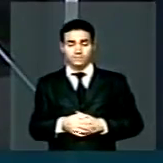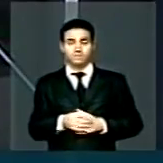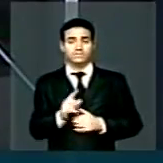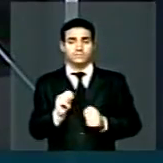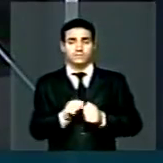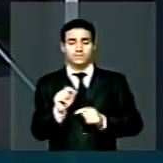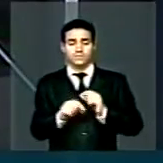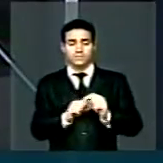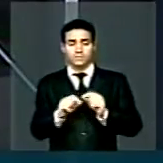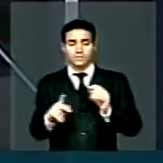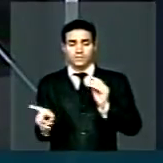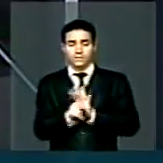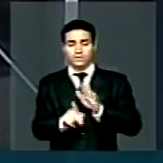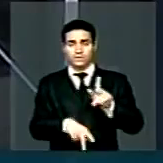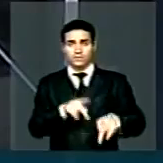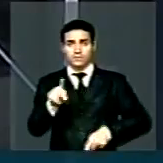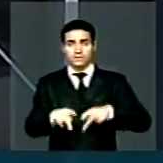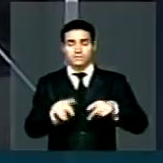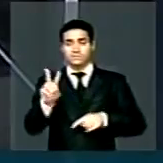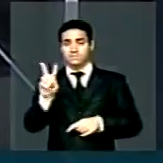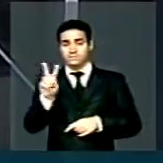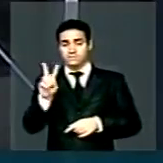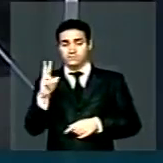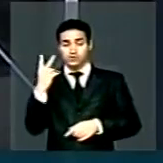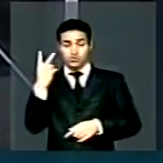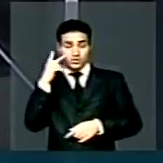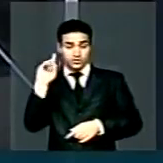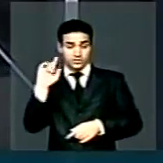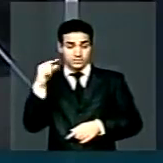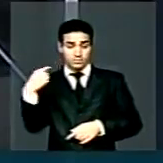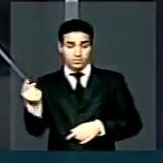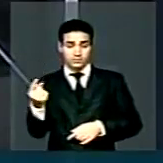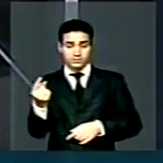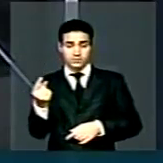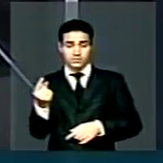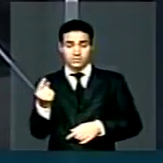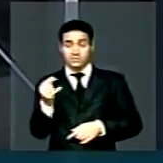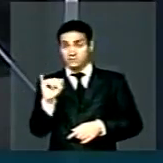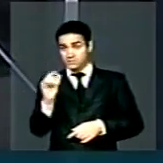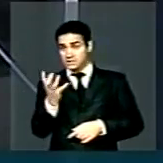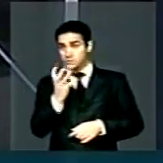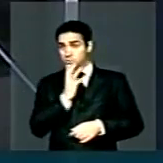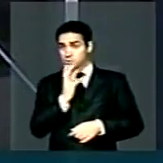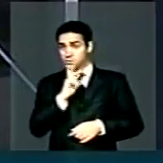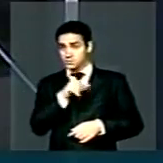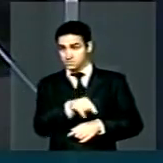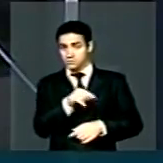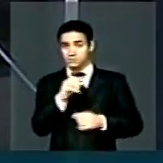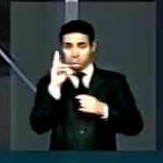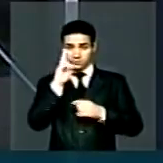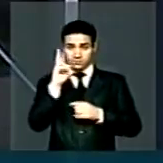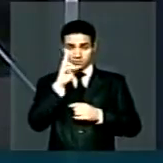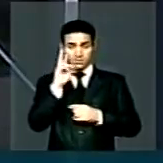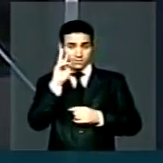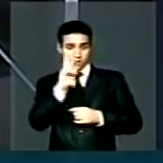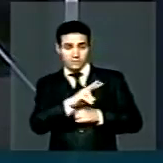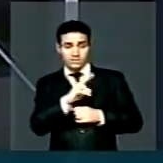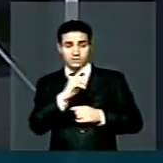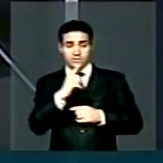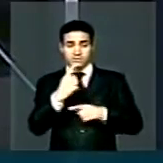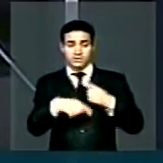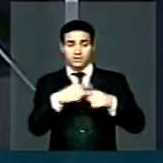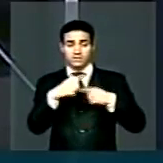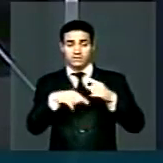resgatado pelo povo venezuelano, Hugo Chávez, 2 dias depois. Quem quiser conhecer essa história, assista A Revolução Não